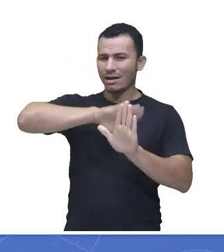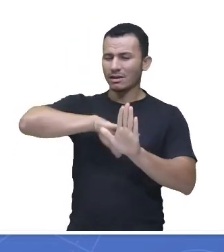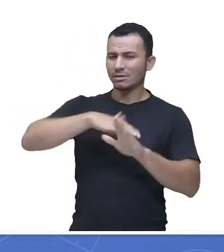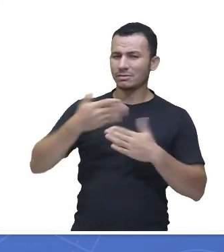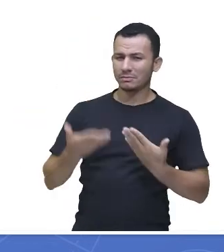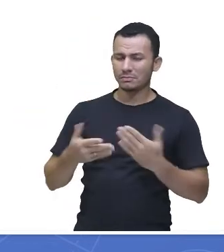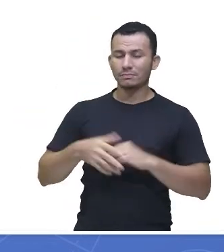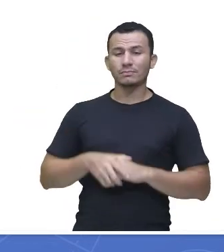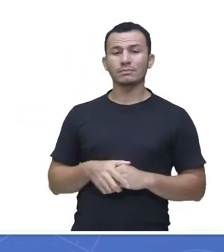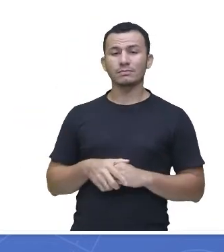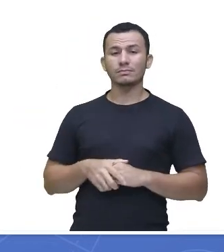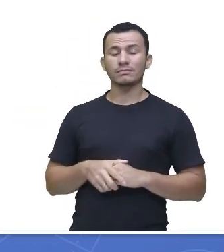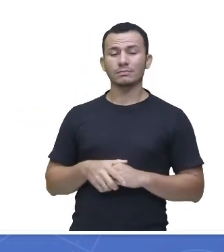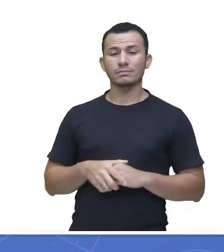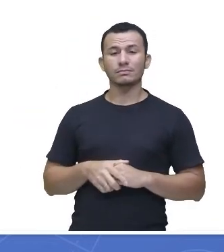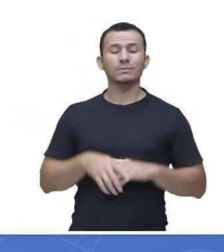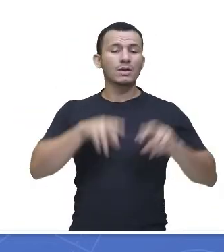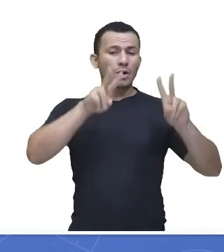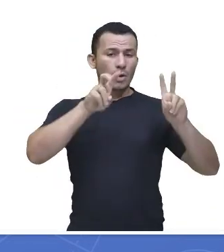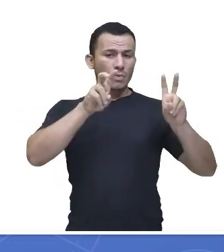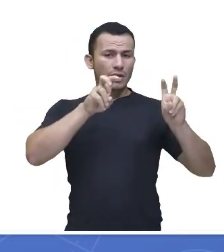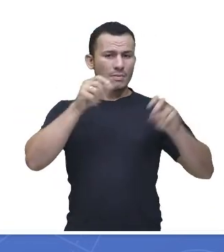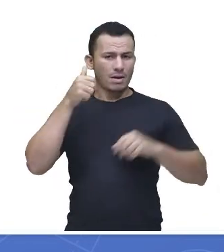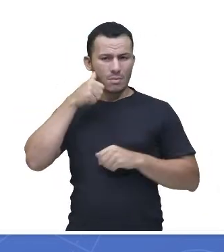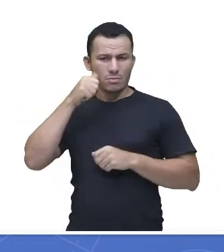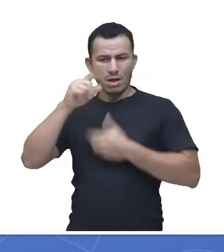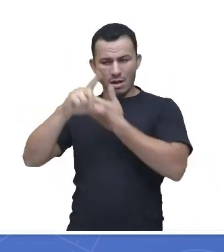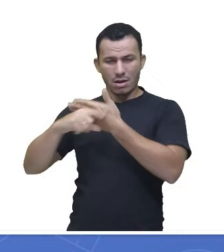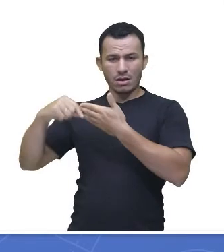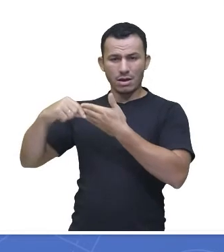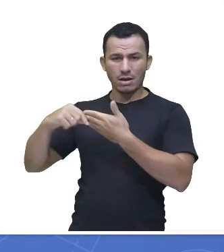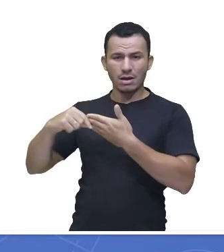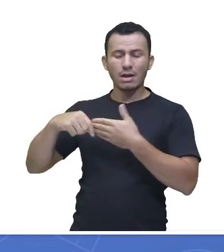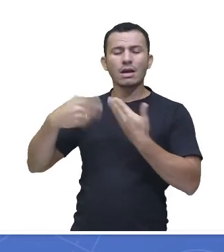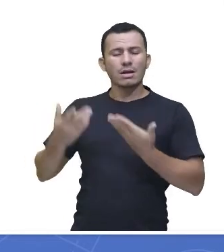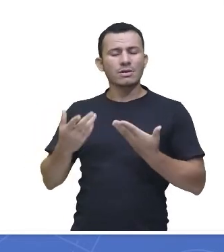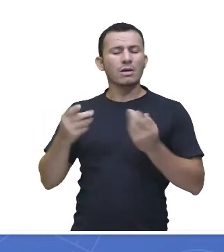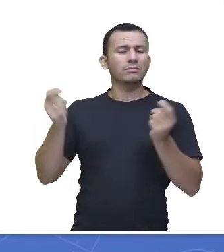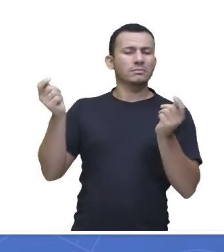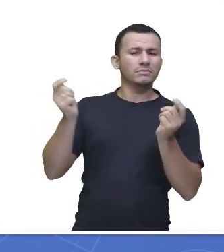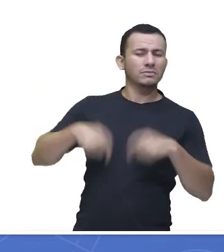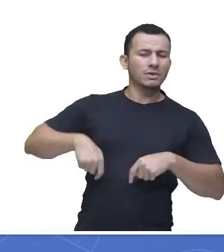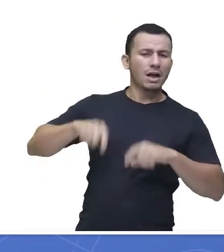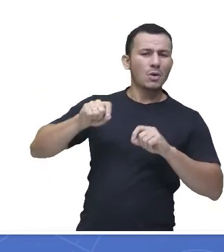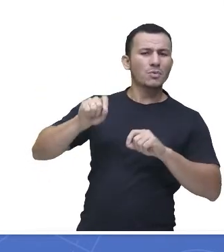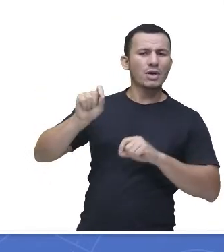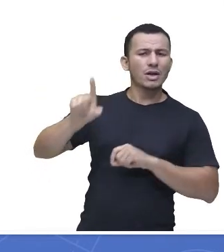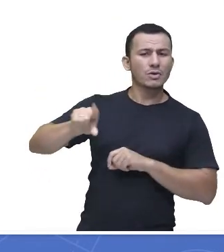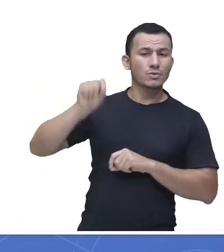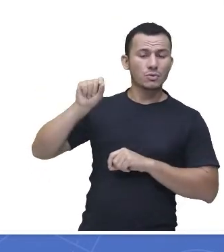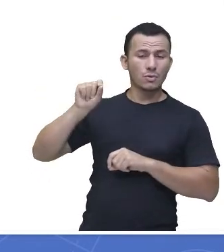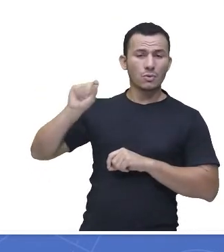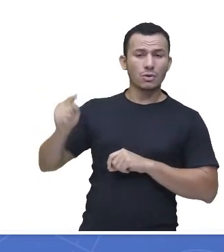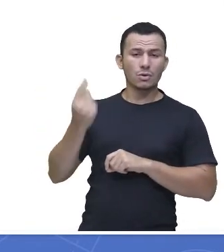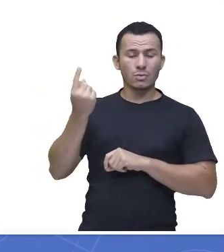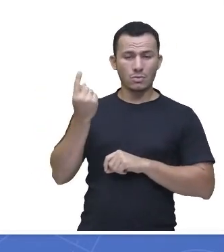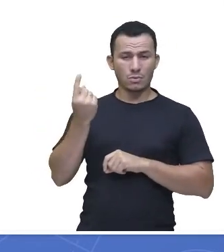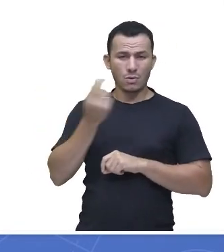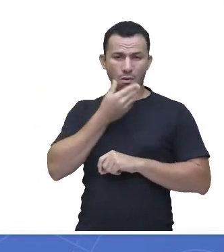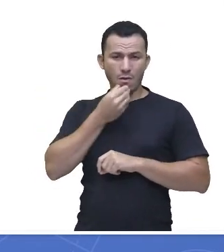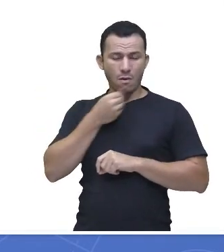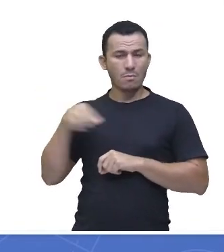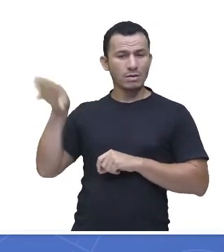romance é de Clarice Lispector, que é uma autora, pode-se inferir que a escolha de um narrador